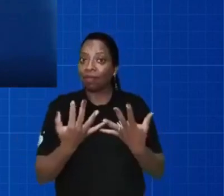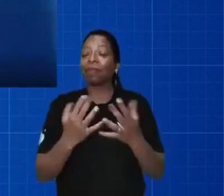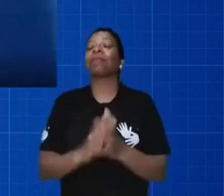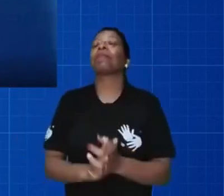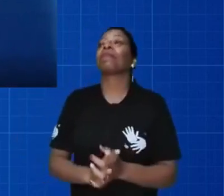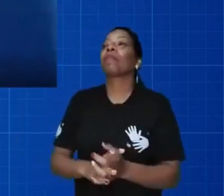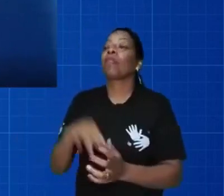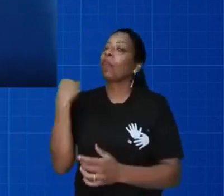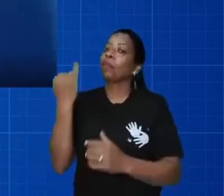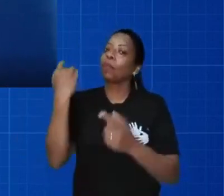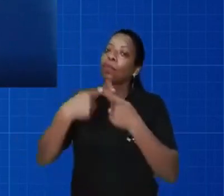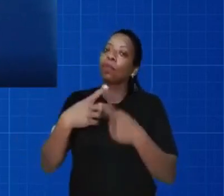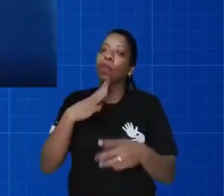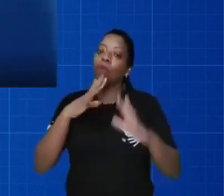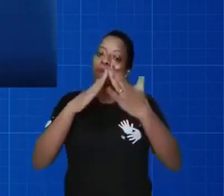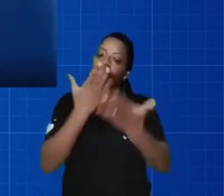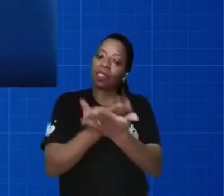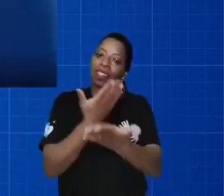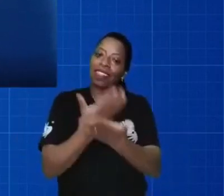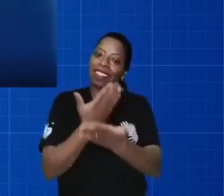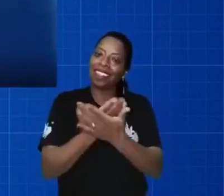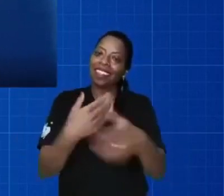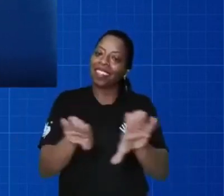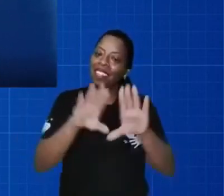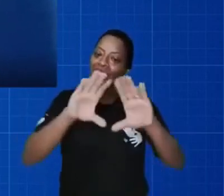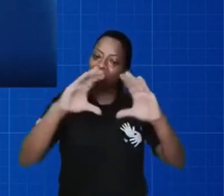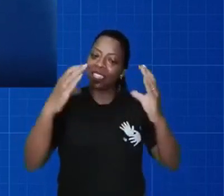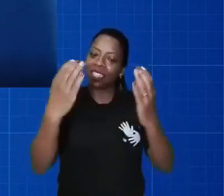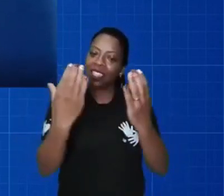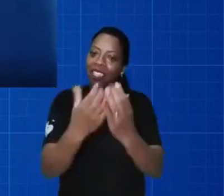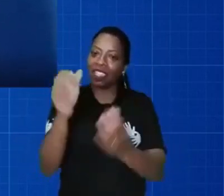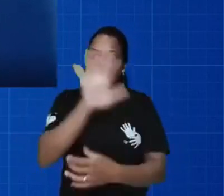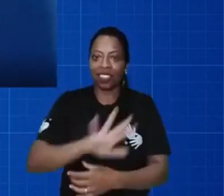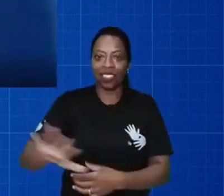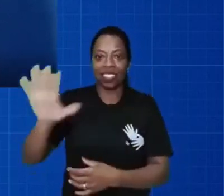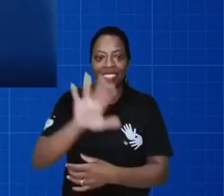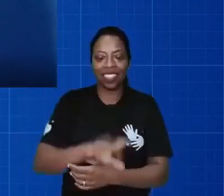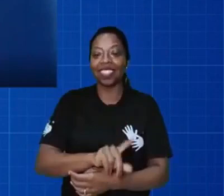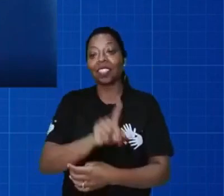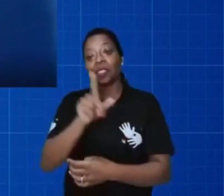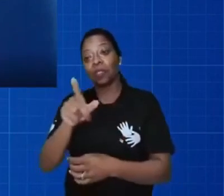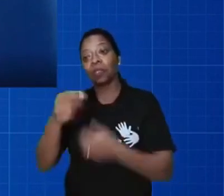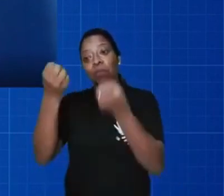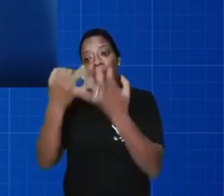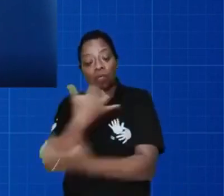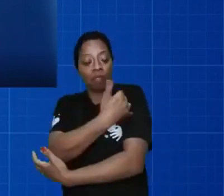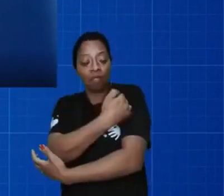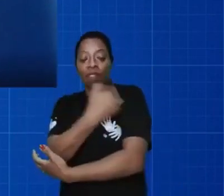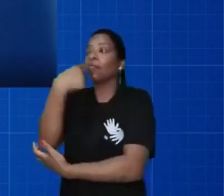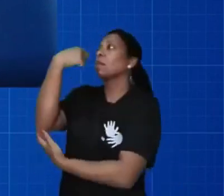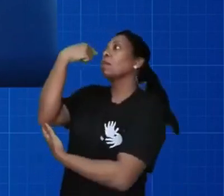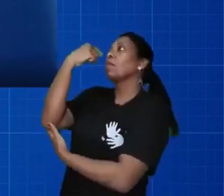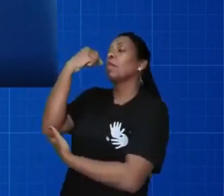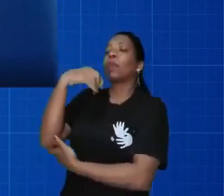da vacina, que é muito importante. A gente entender um pouco mais das vacinas, da população, né, saber dessa